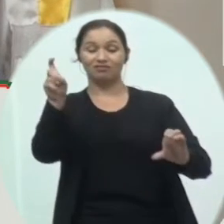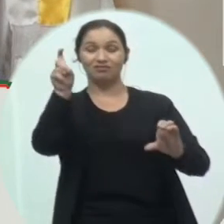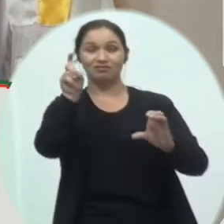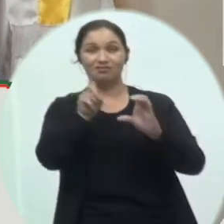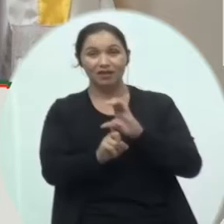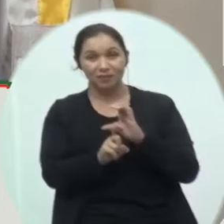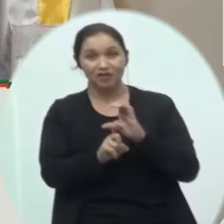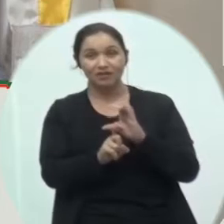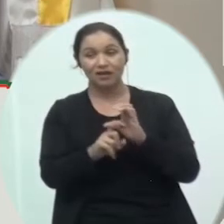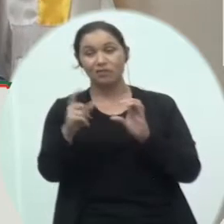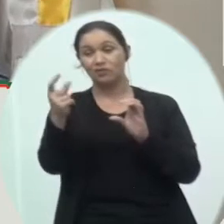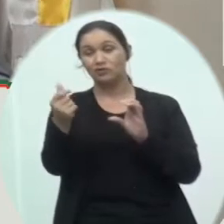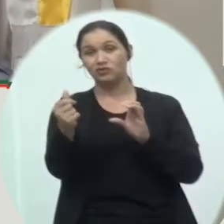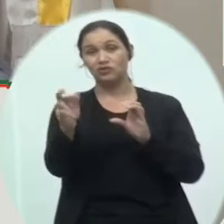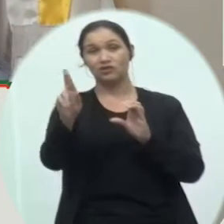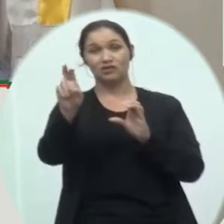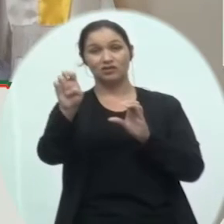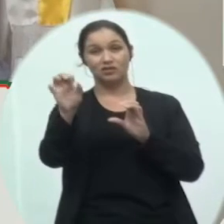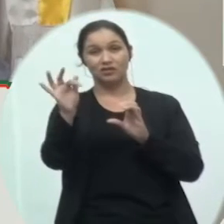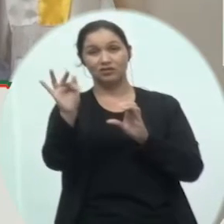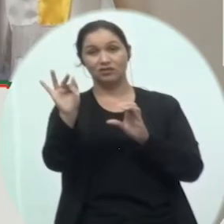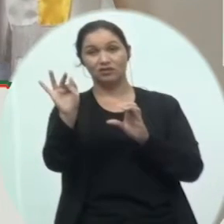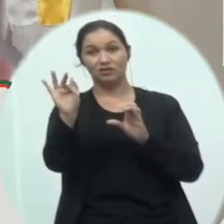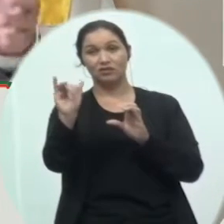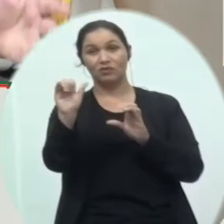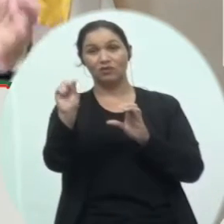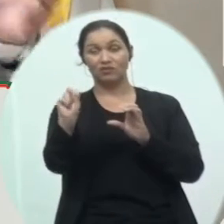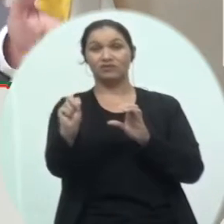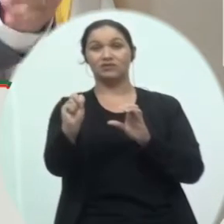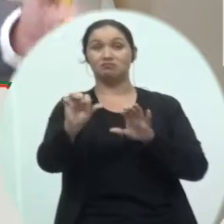assim a vida segue. E as